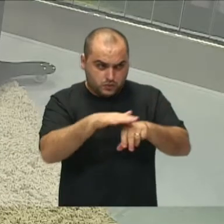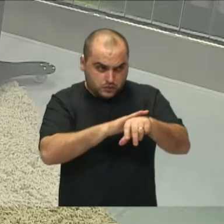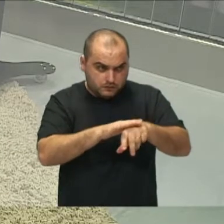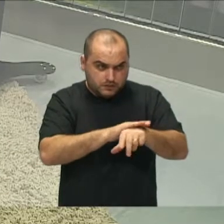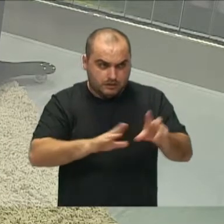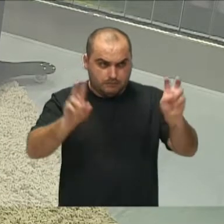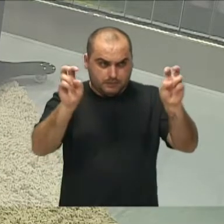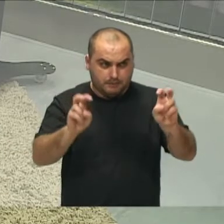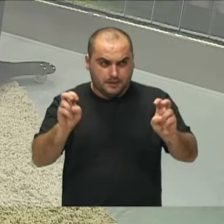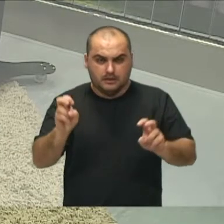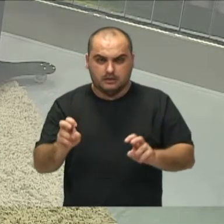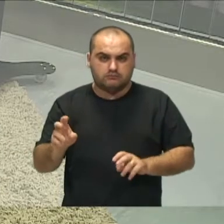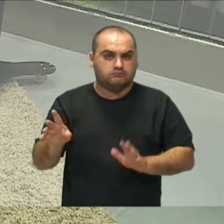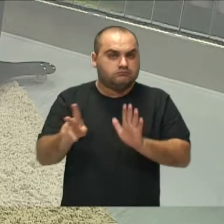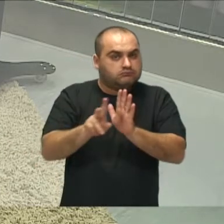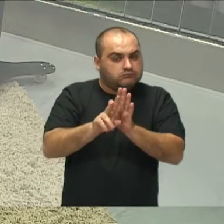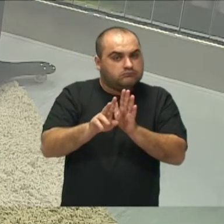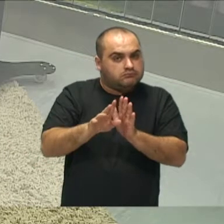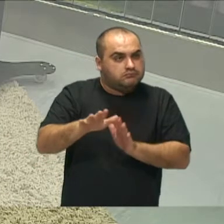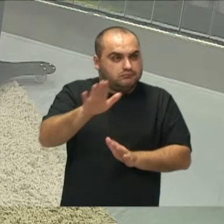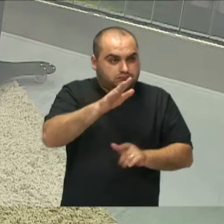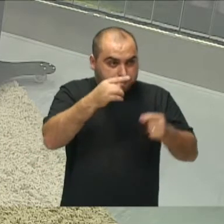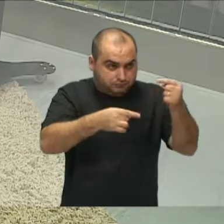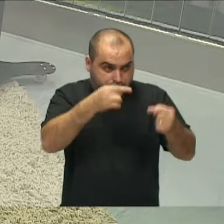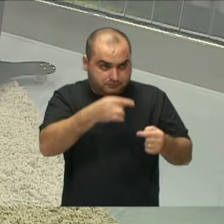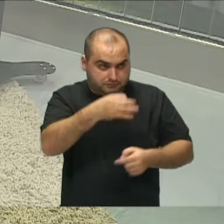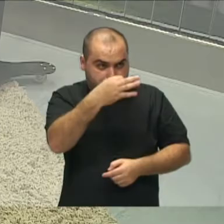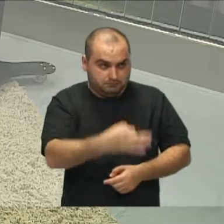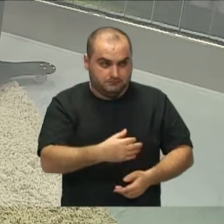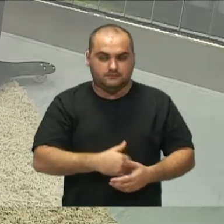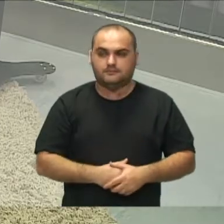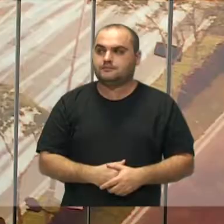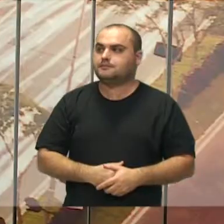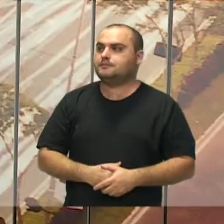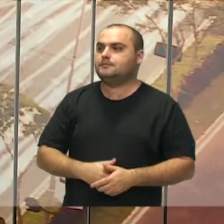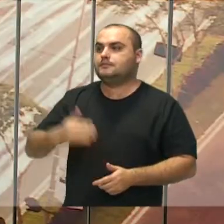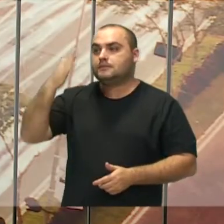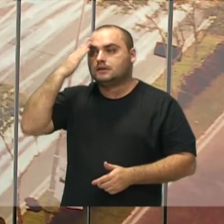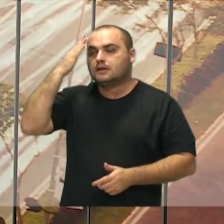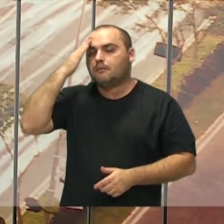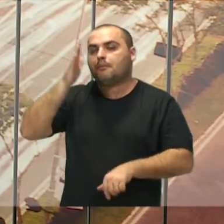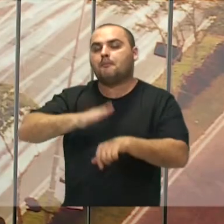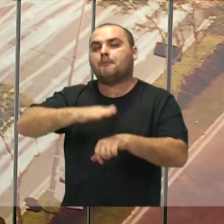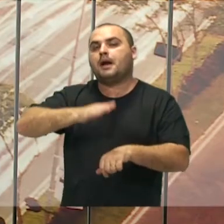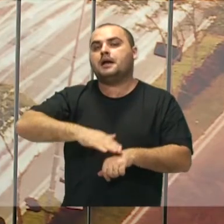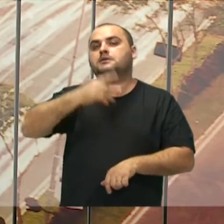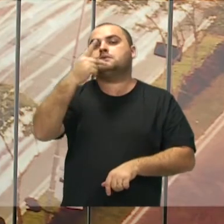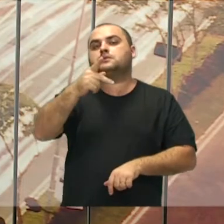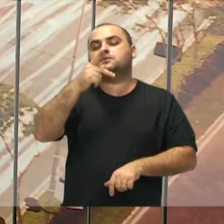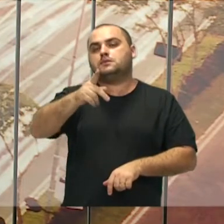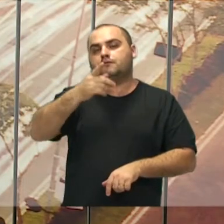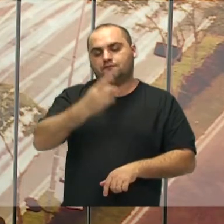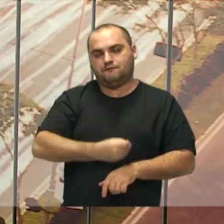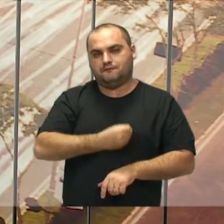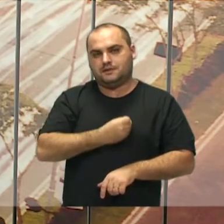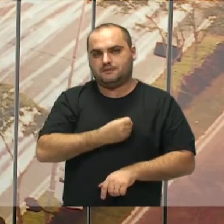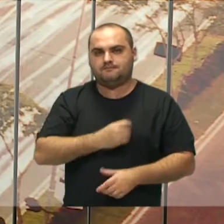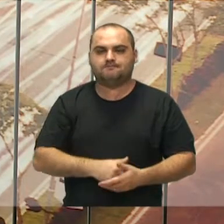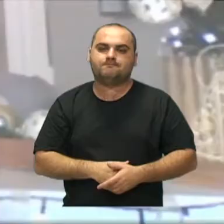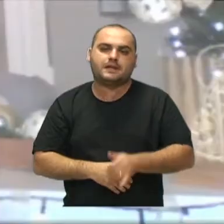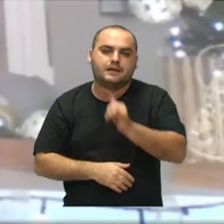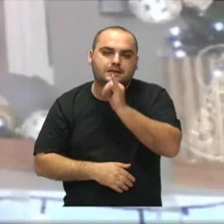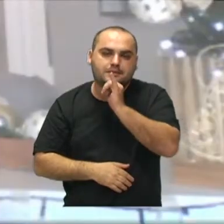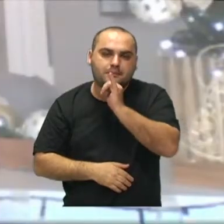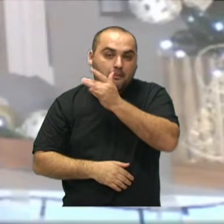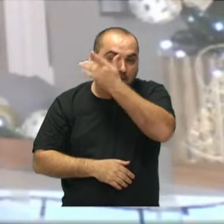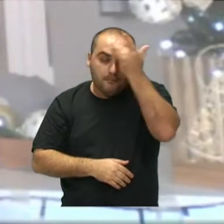trazer, né? Levantar essa discussão. Mas agora eu queria saber um pouquinho mais sobre você. Ana, vamos supor que as pessoas não te